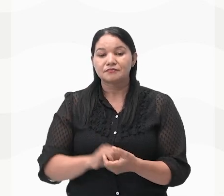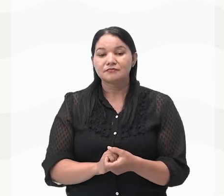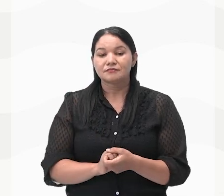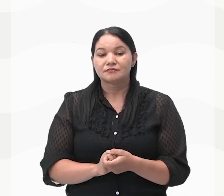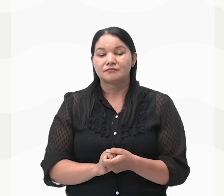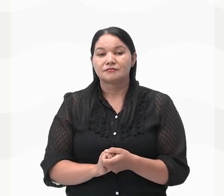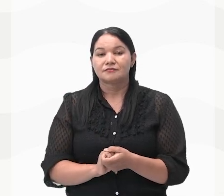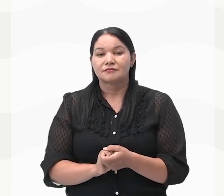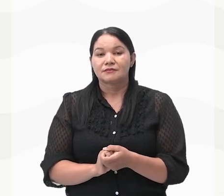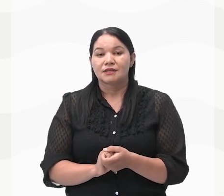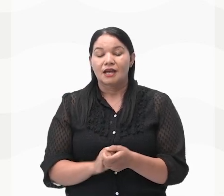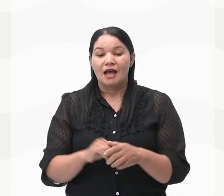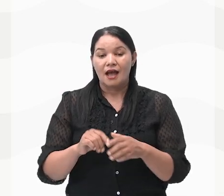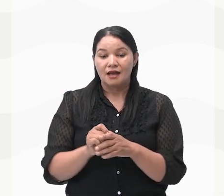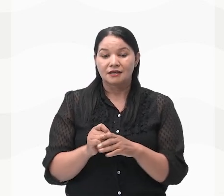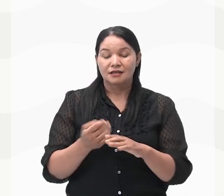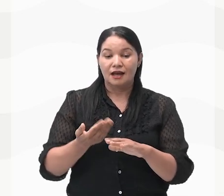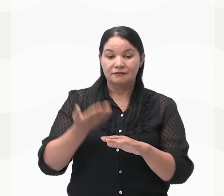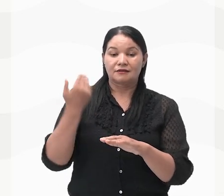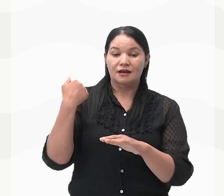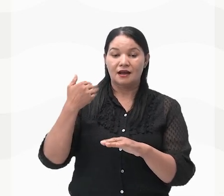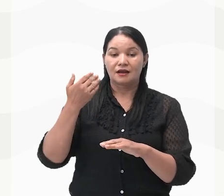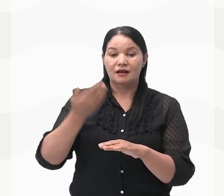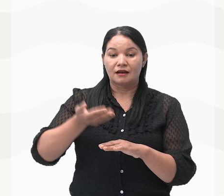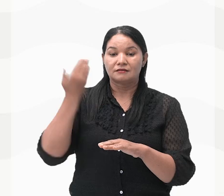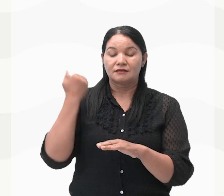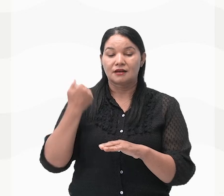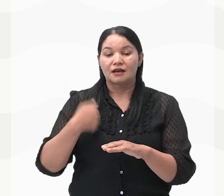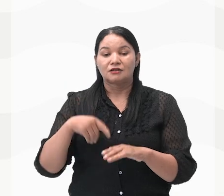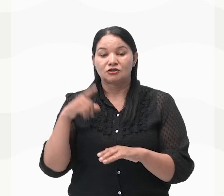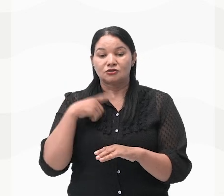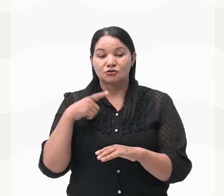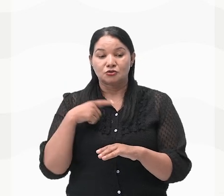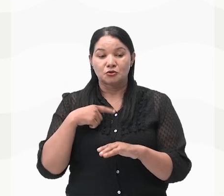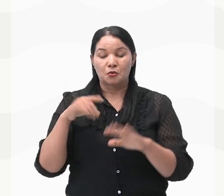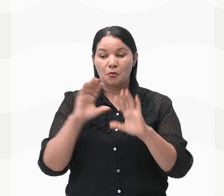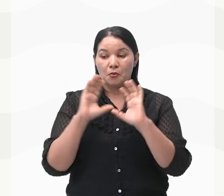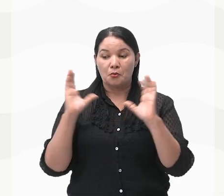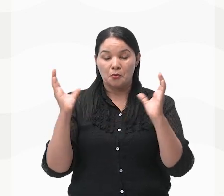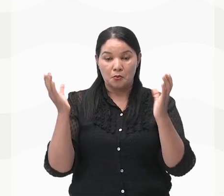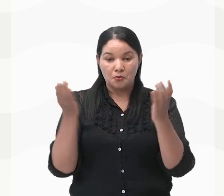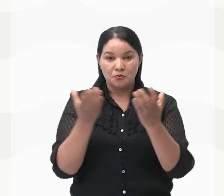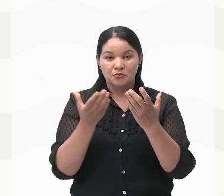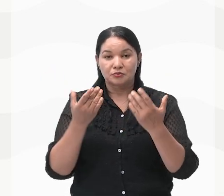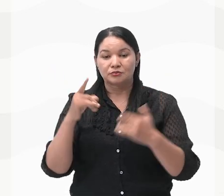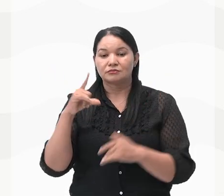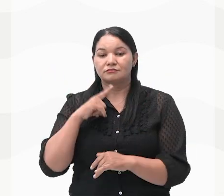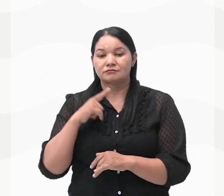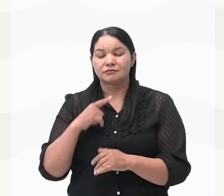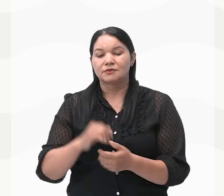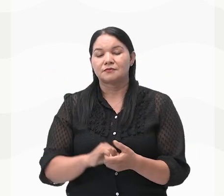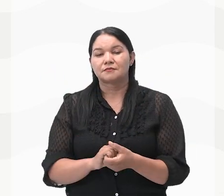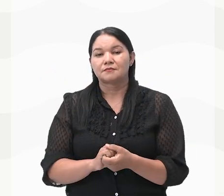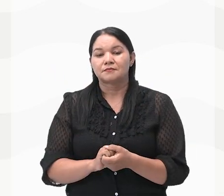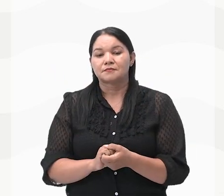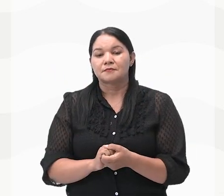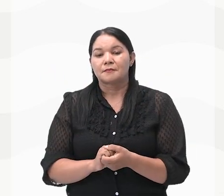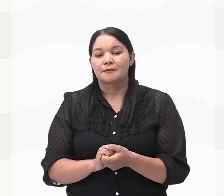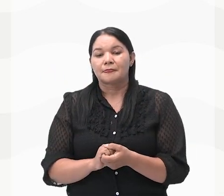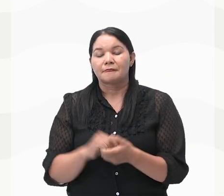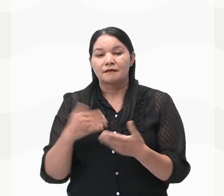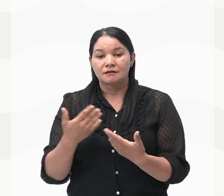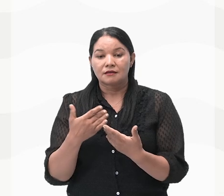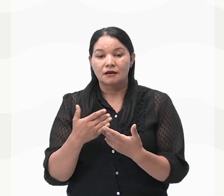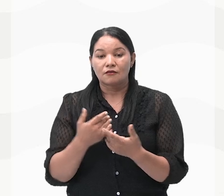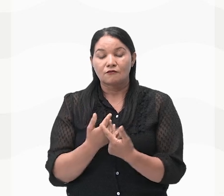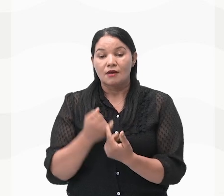tem um estádio de futebol, certo? Esse estádio, essa composição na imagem, reforça